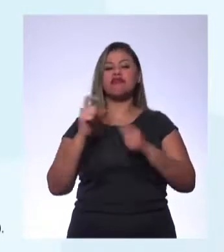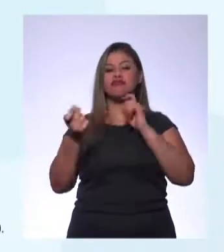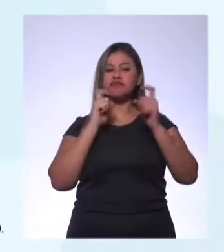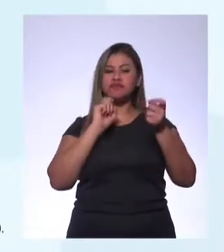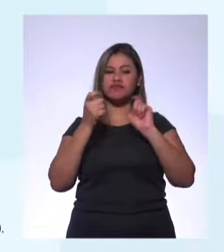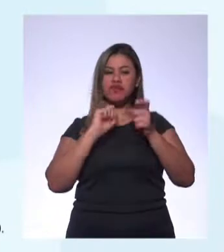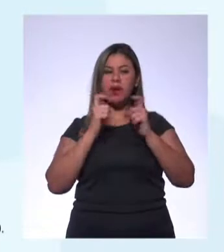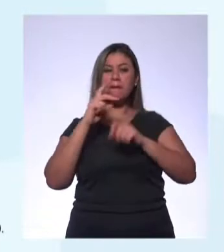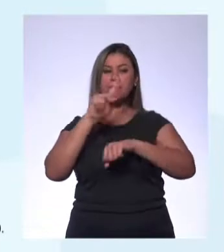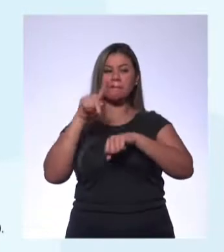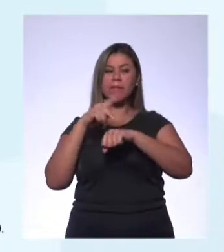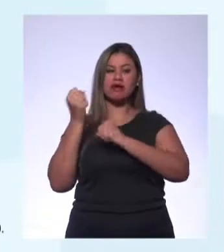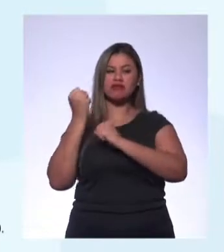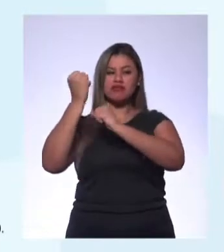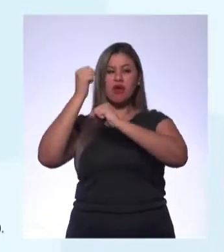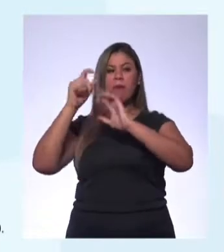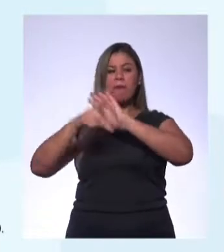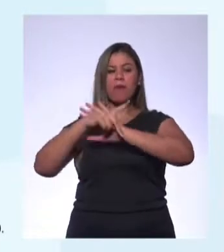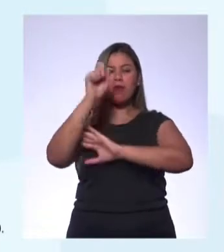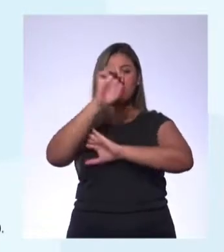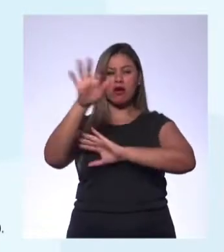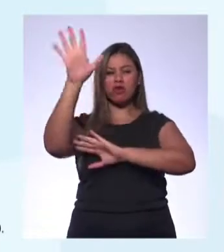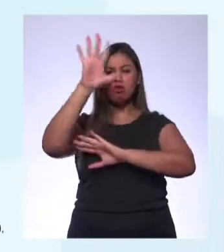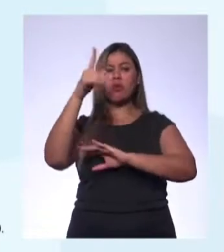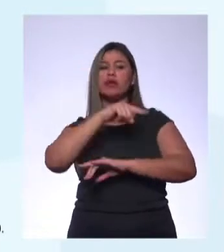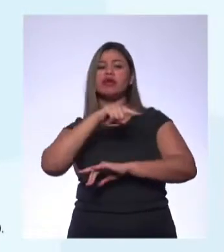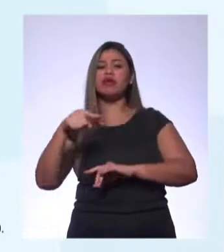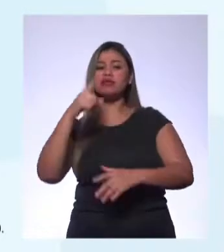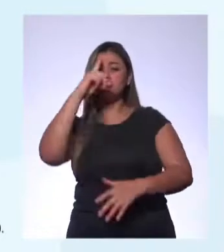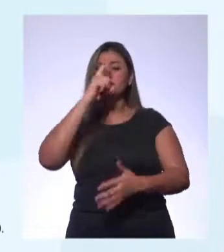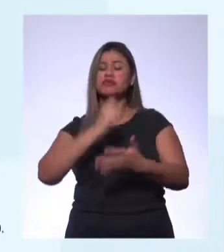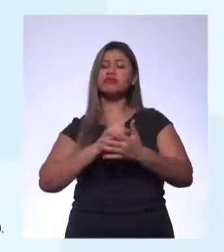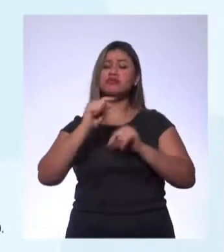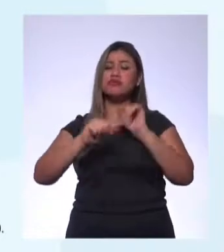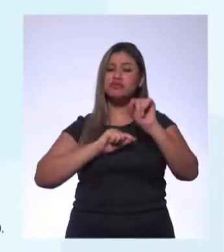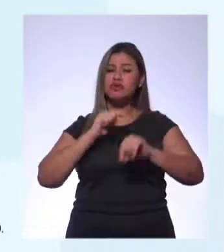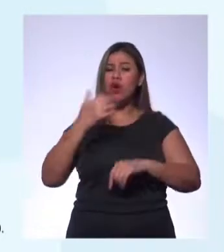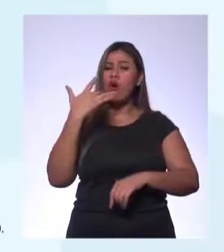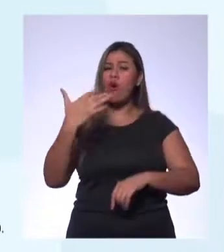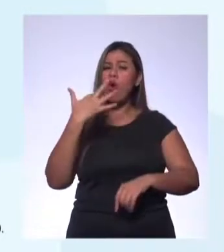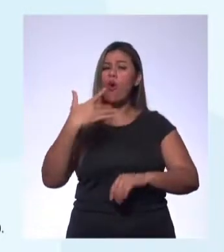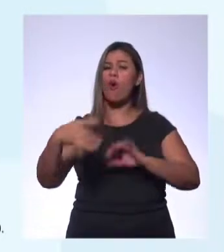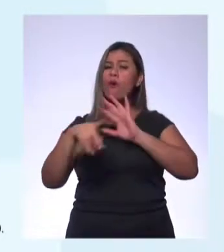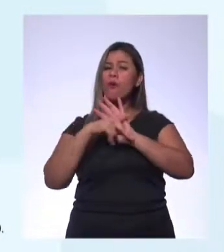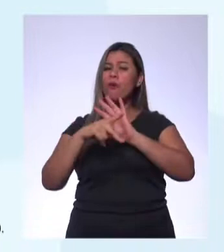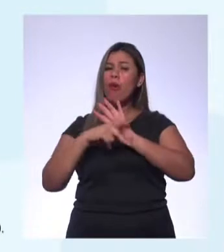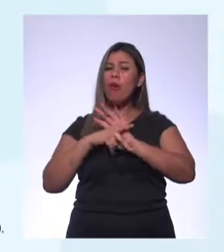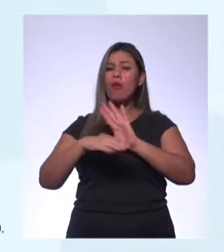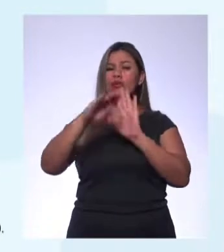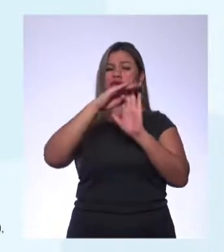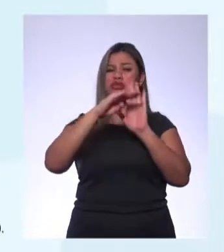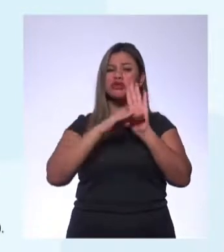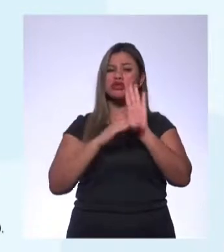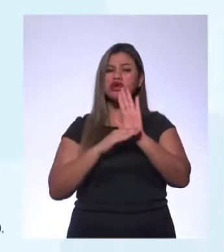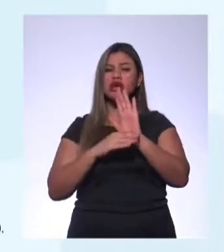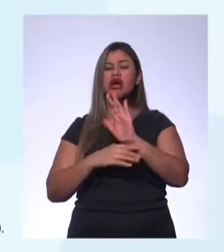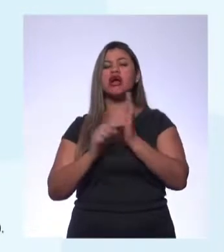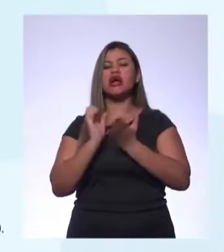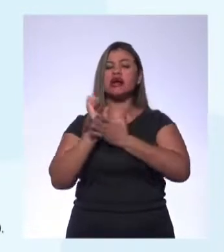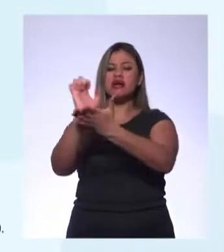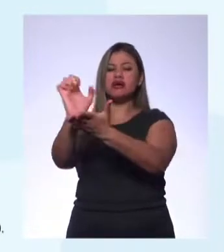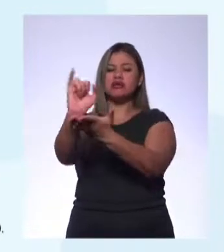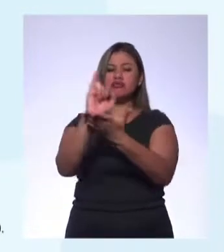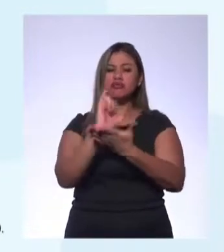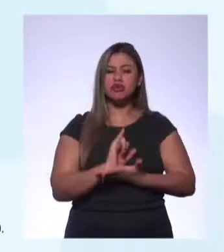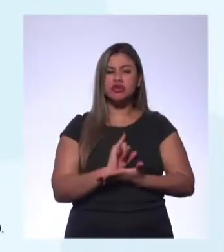grandes potências europeias e eles estabeleceram acordos, regras de importação e exportação,